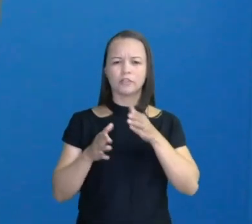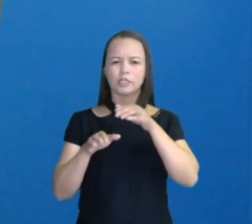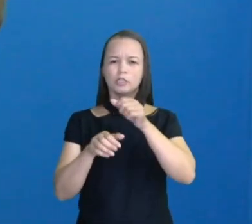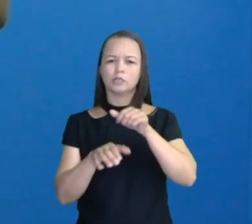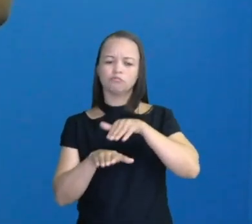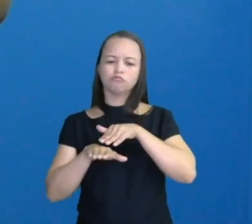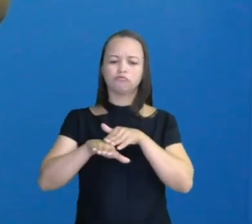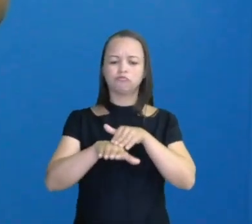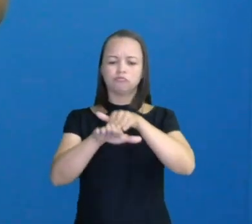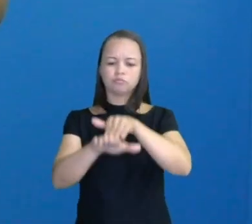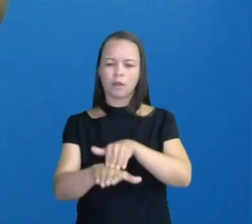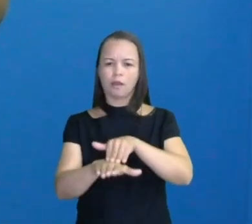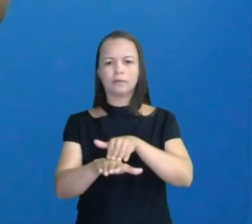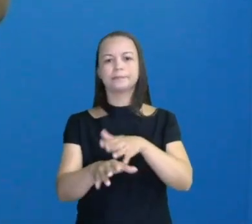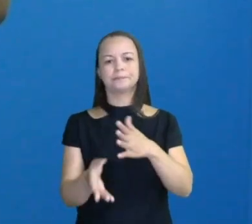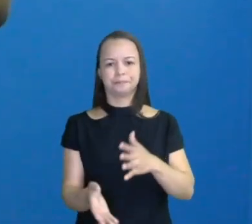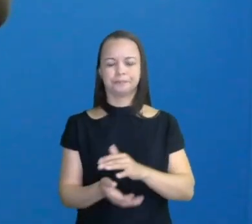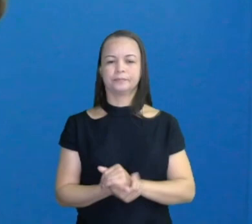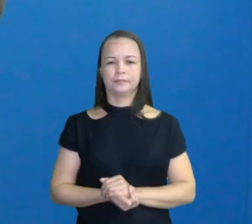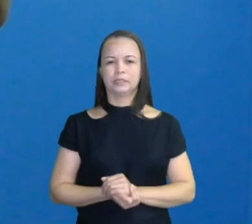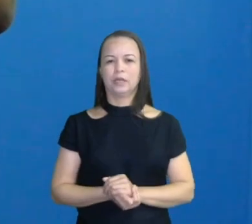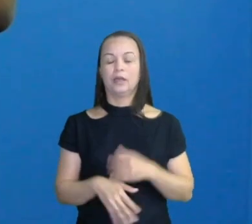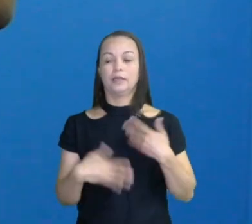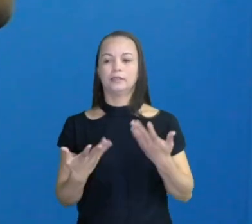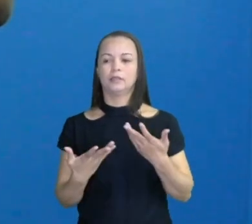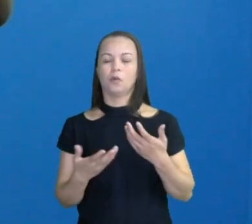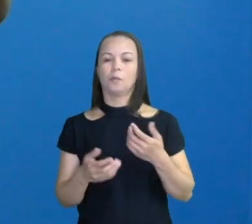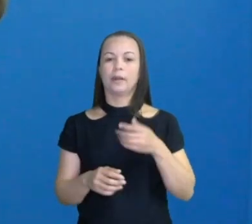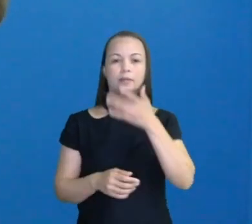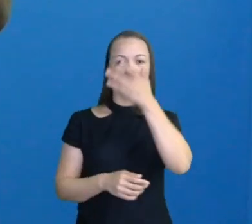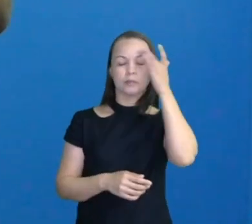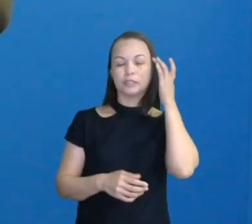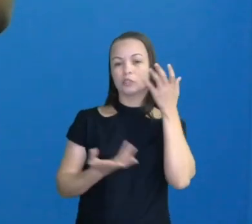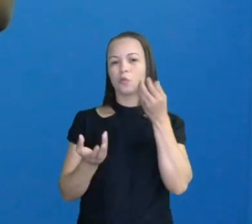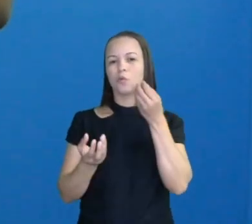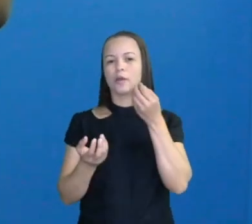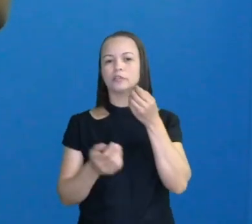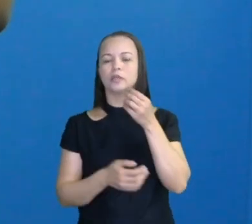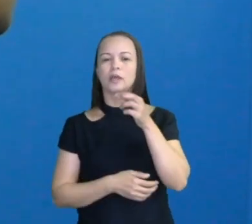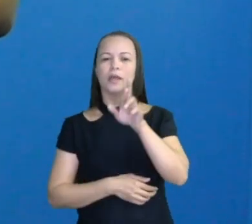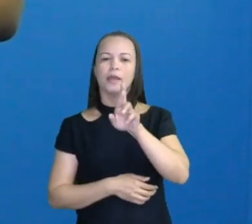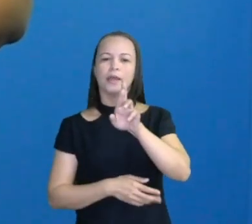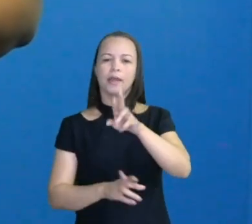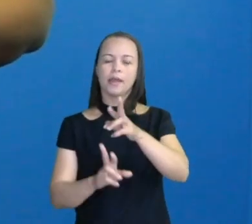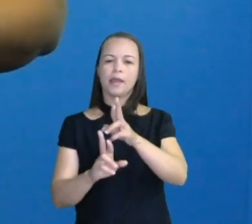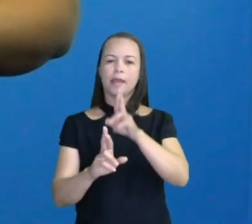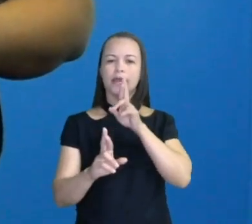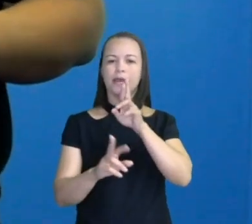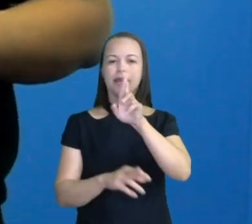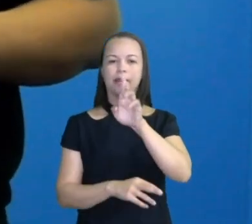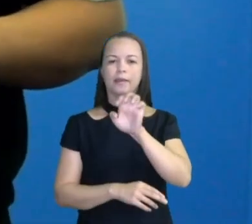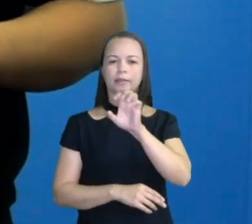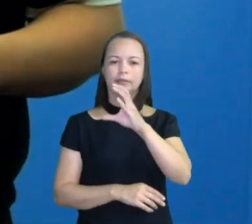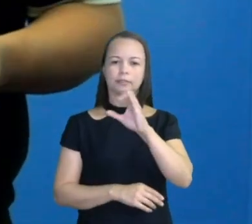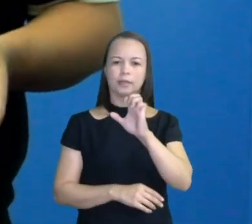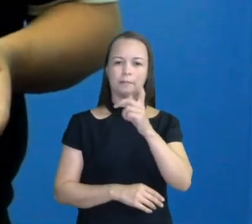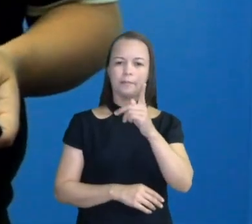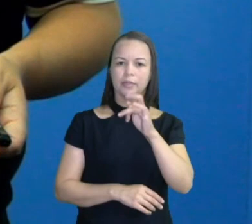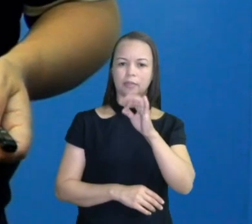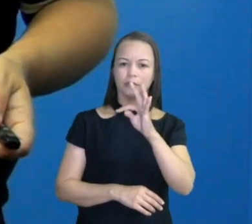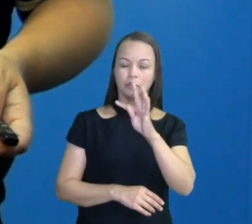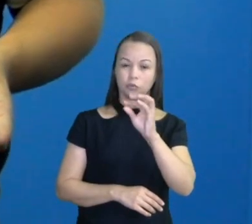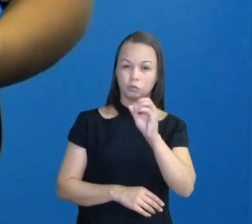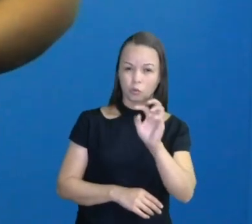posta para o receptor, ele provavelmente vai identificar sem necessário uso